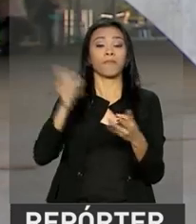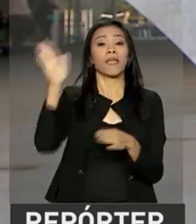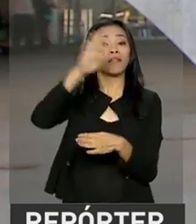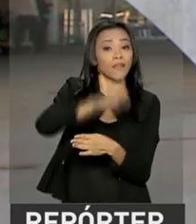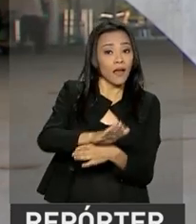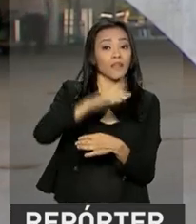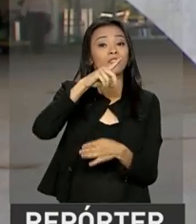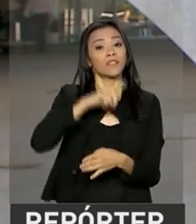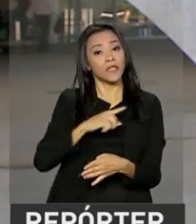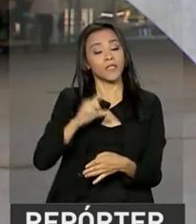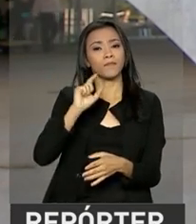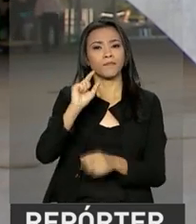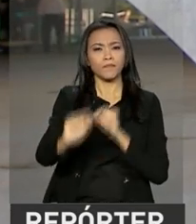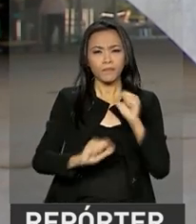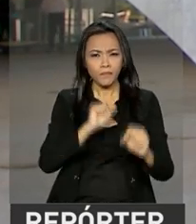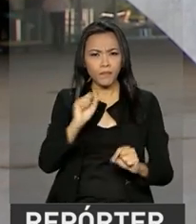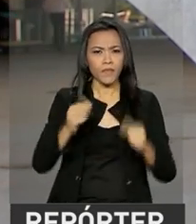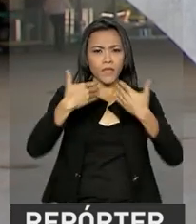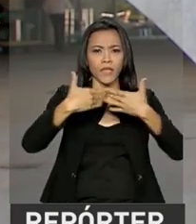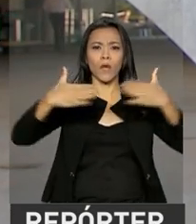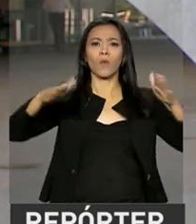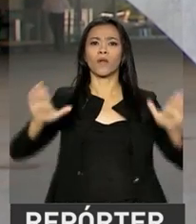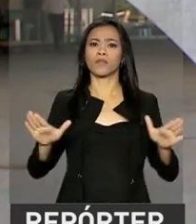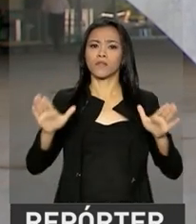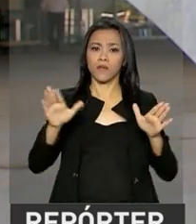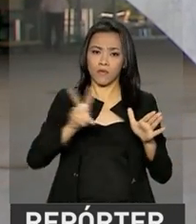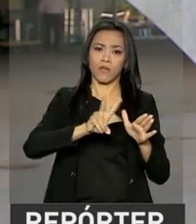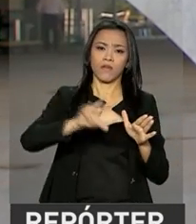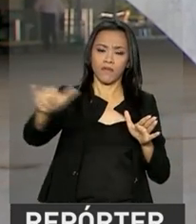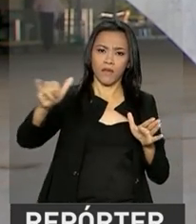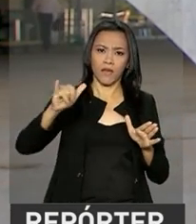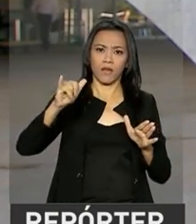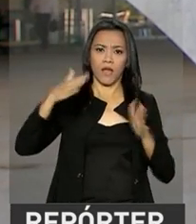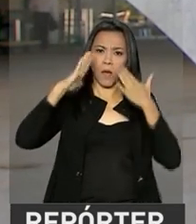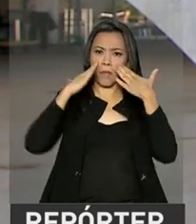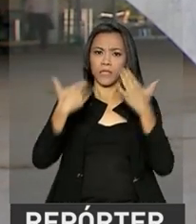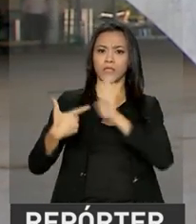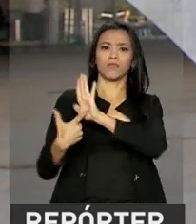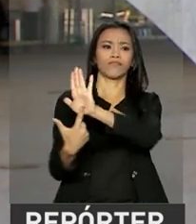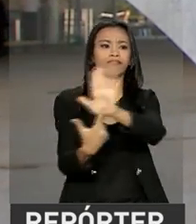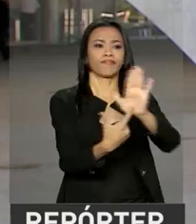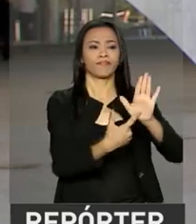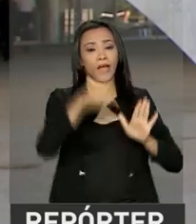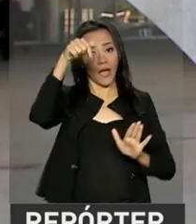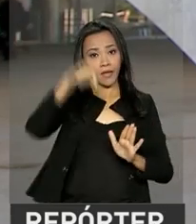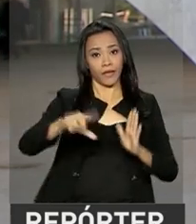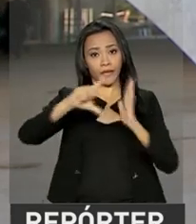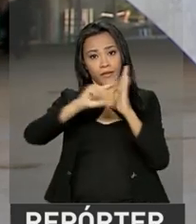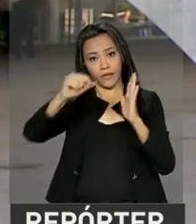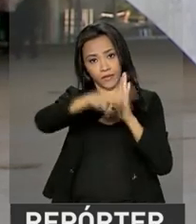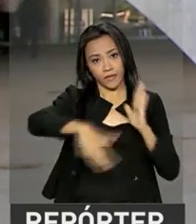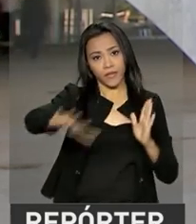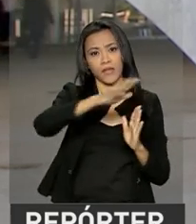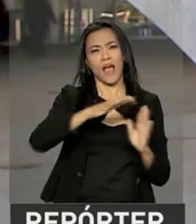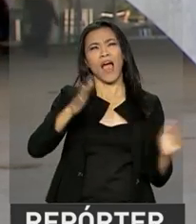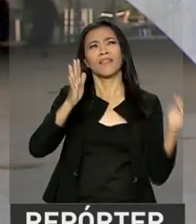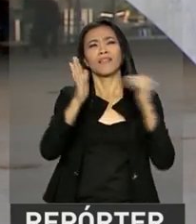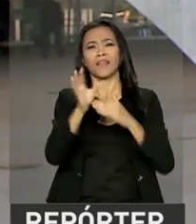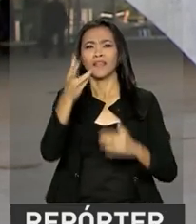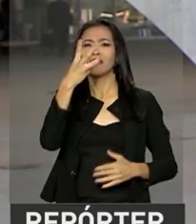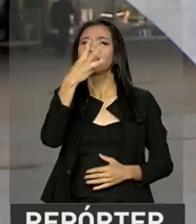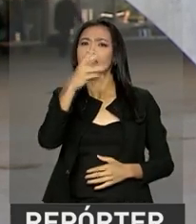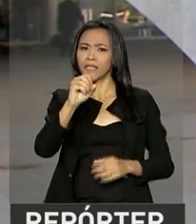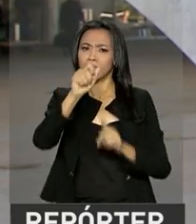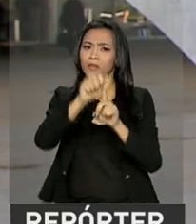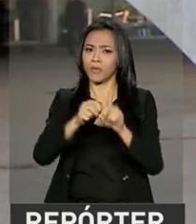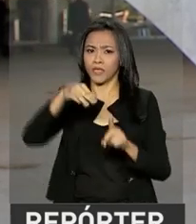da inauguração de uma amostra que vai tá sendo realizada aqui no Palácio do Planalto vai até o próximo dia 31 de Maio aqui